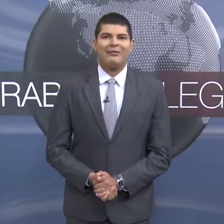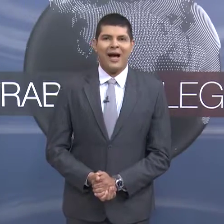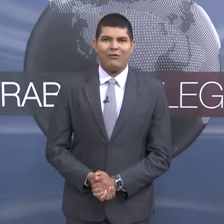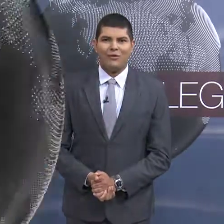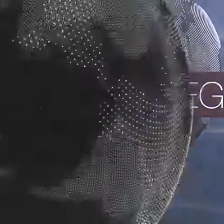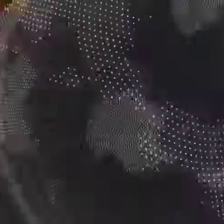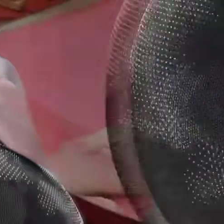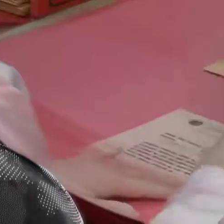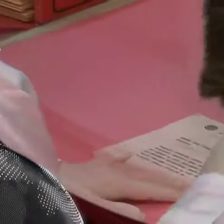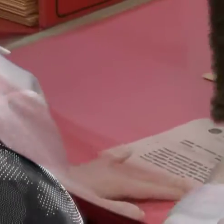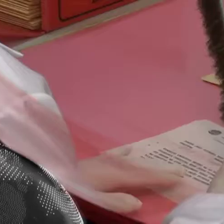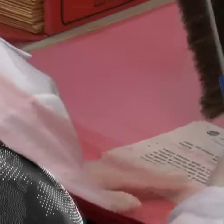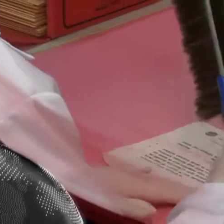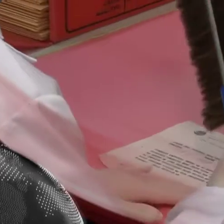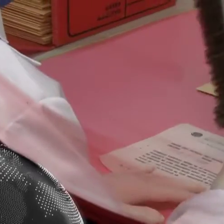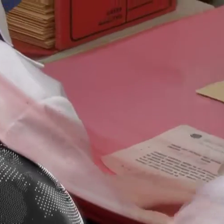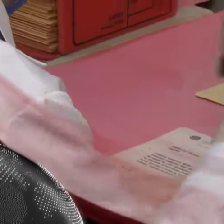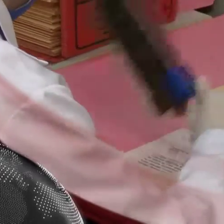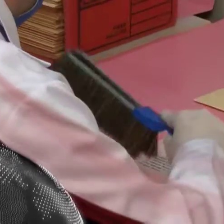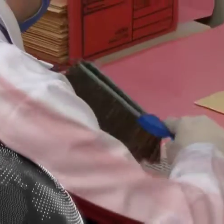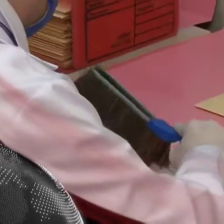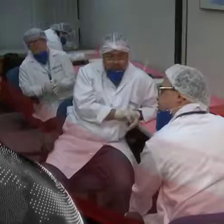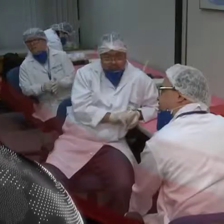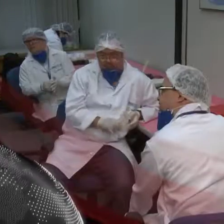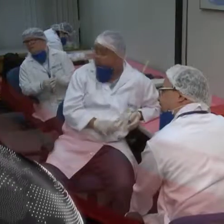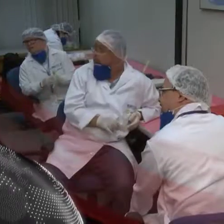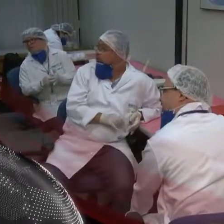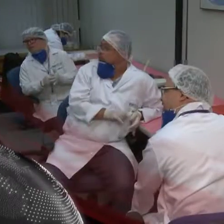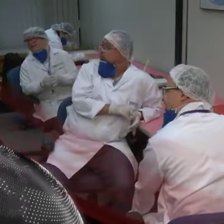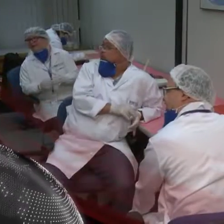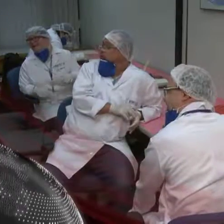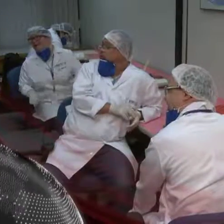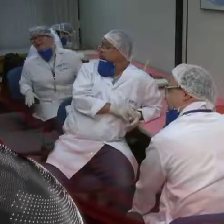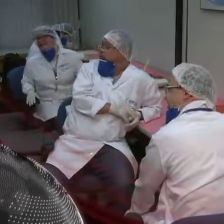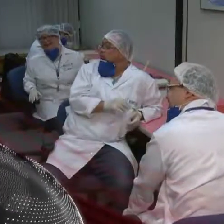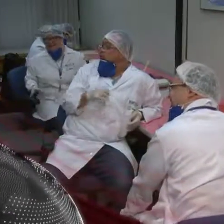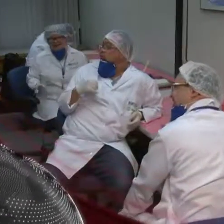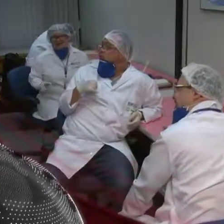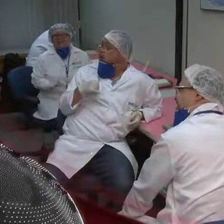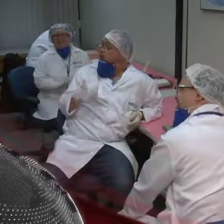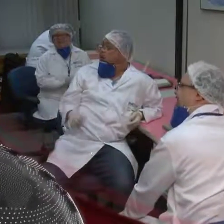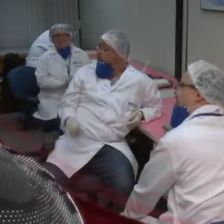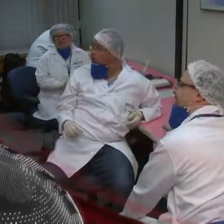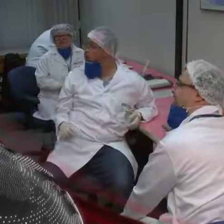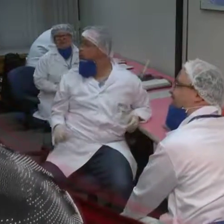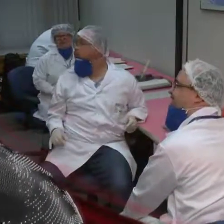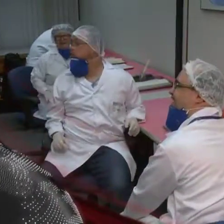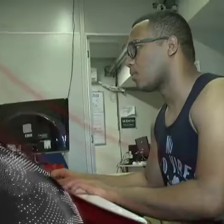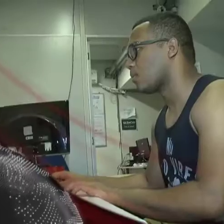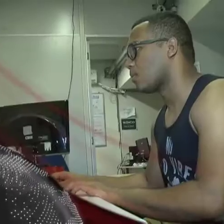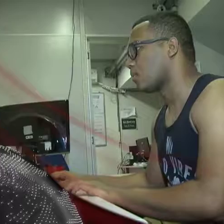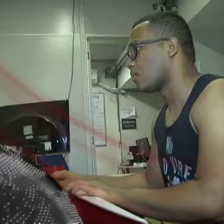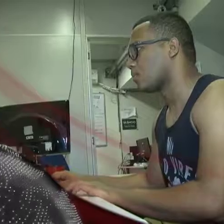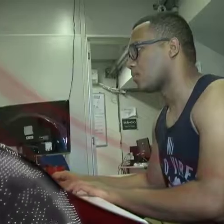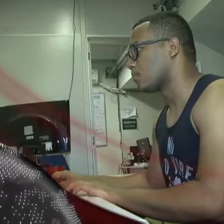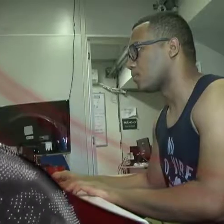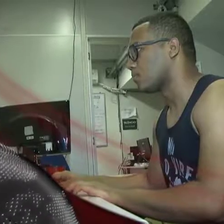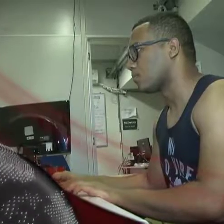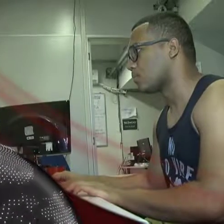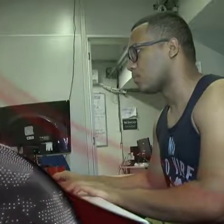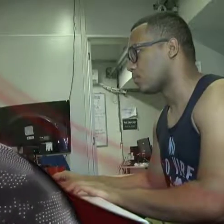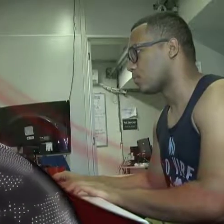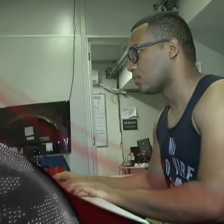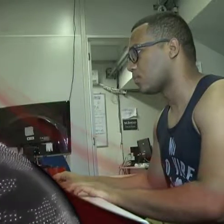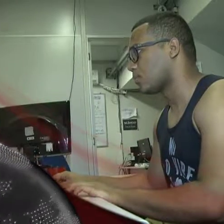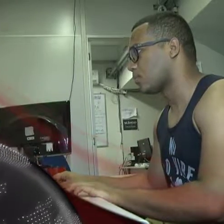após o intervalo. Dia 21 de março é comemorado mundialmente o Dia da Síndrome de Down, e também é uma data